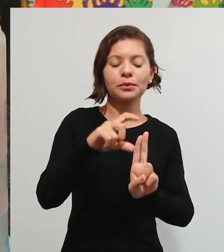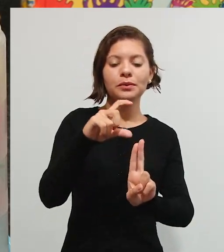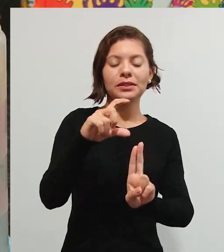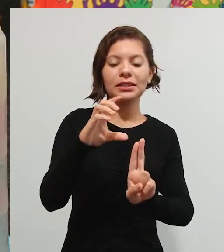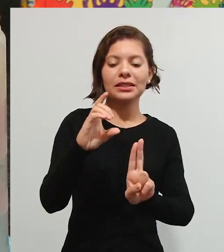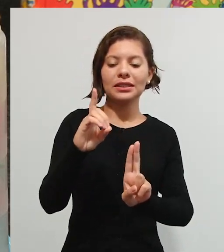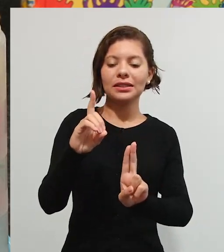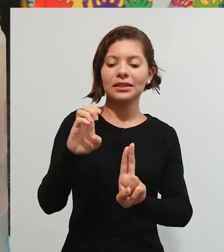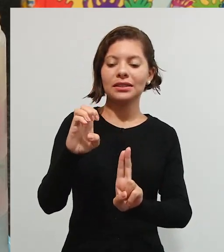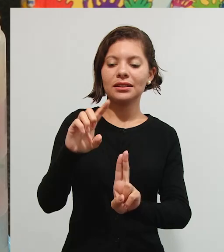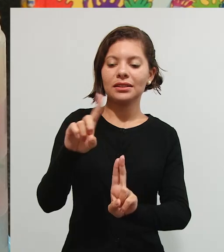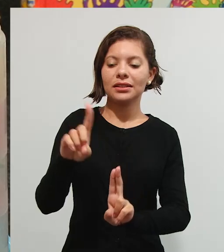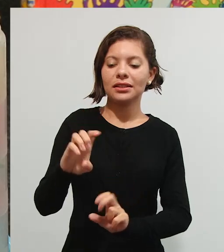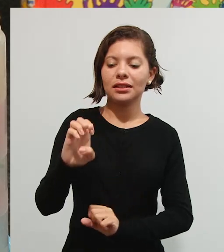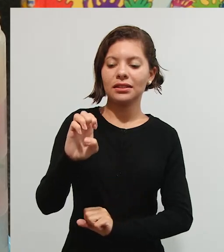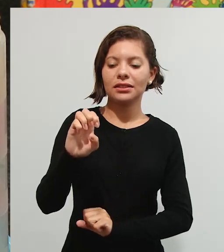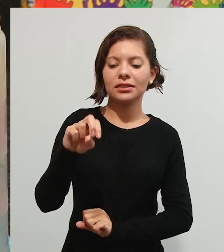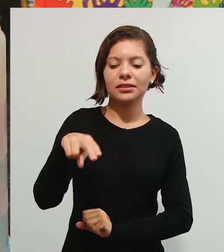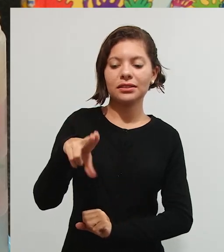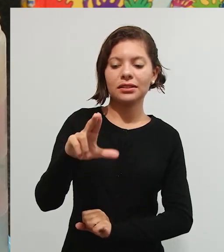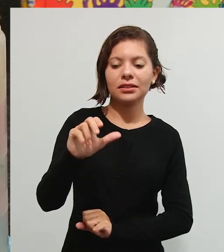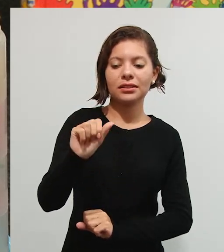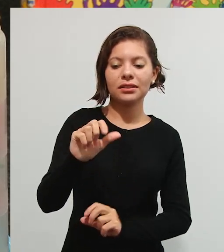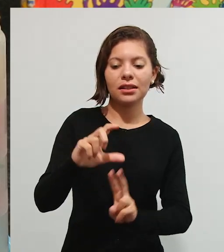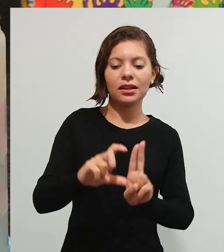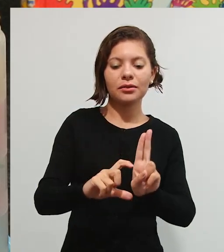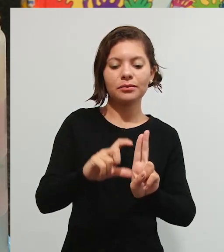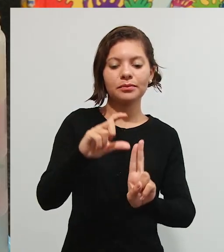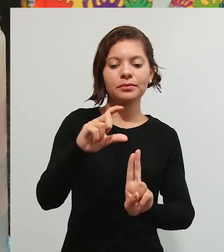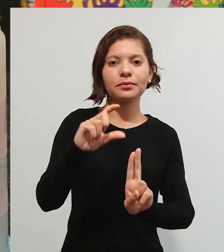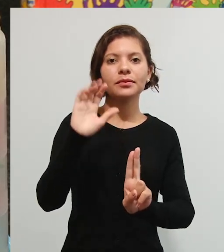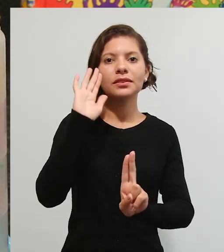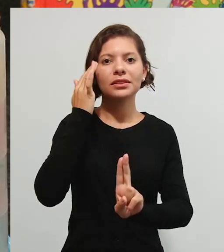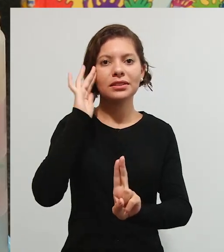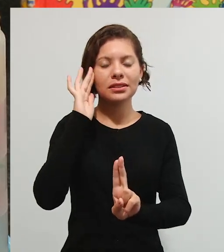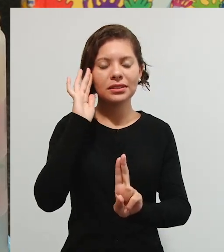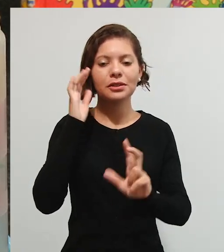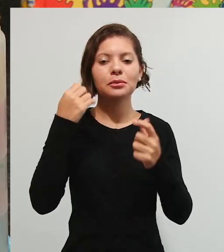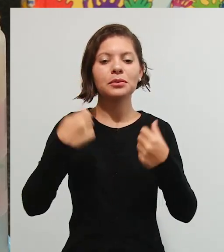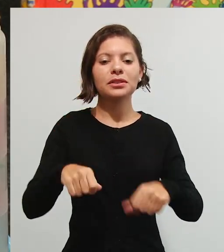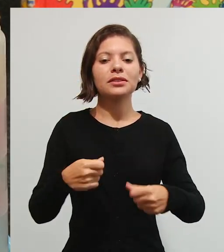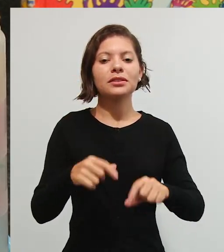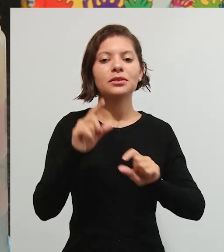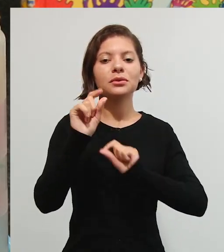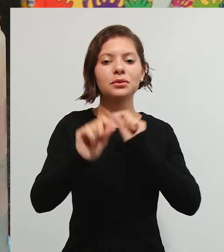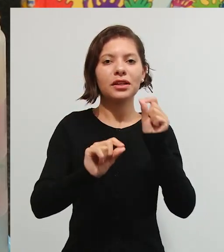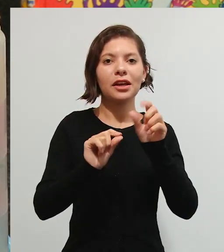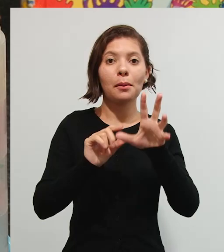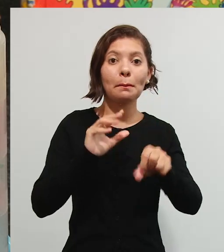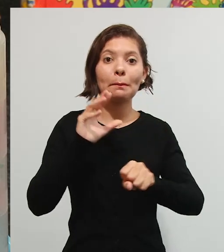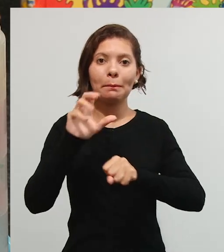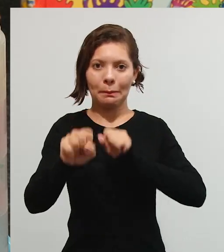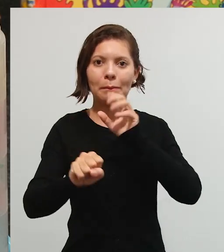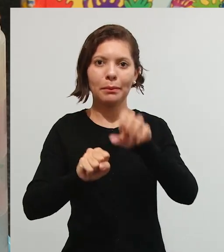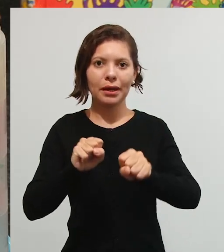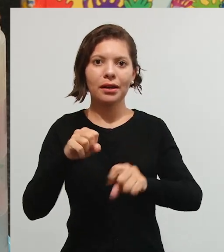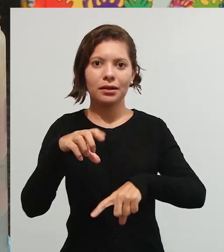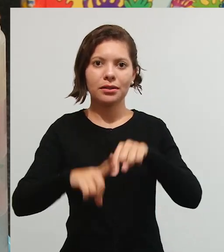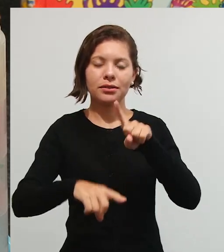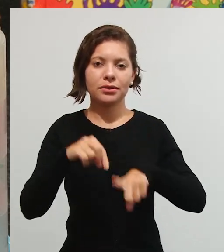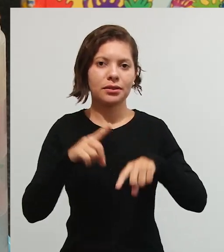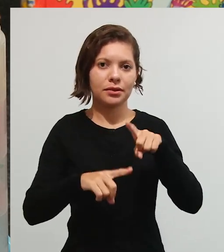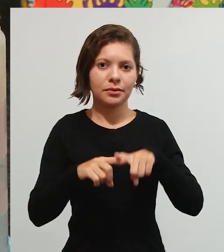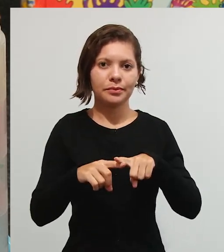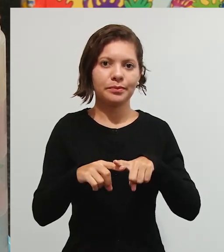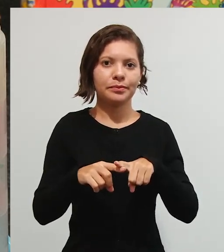uma centena. Mas para ela fazer essa compreensão é preciso de manipulação. Além